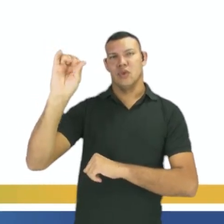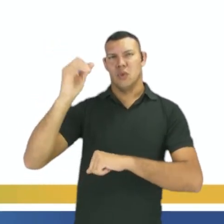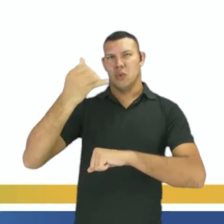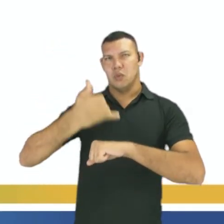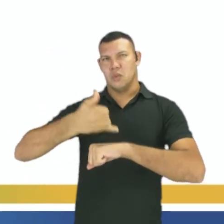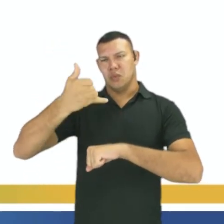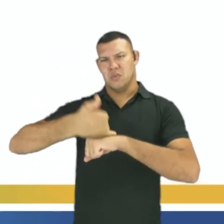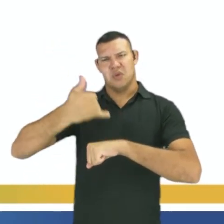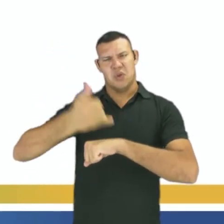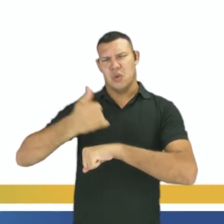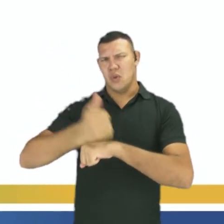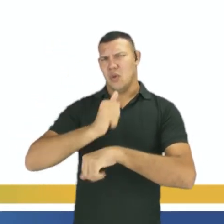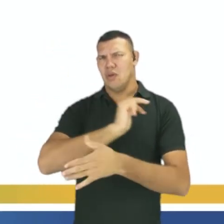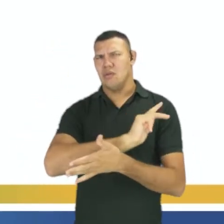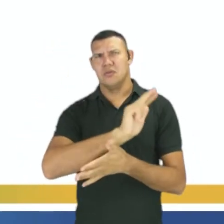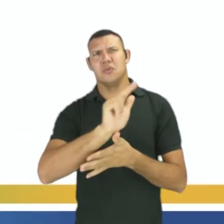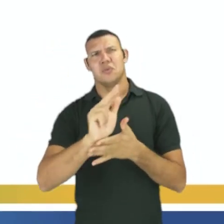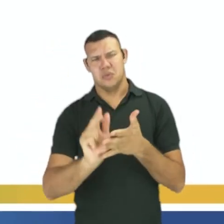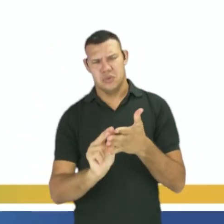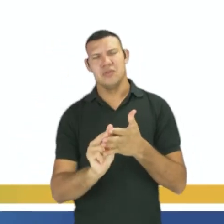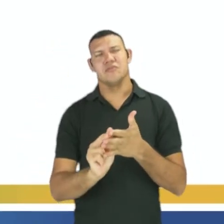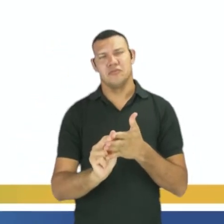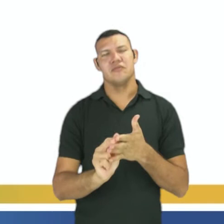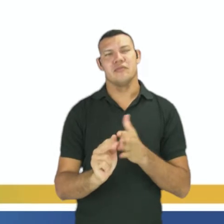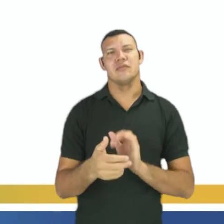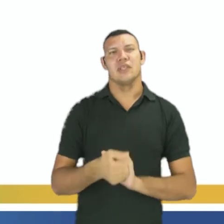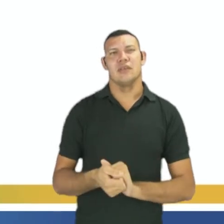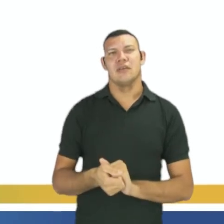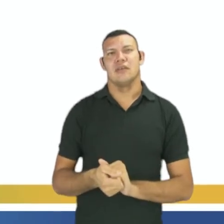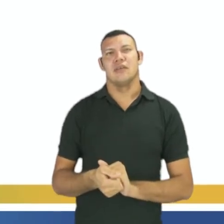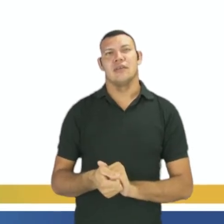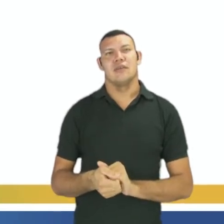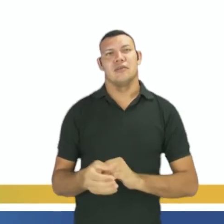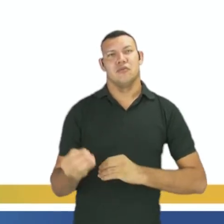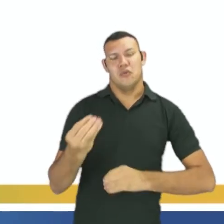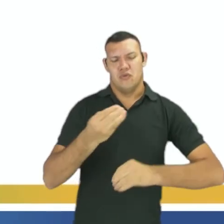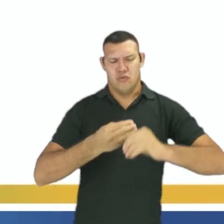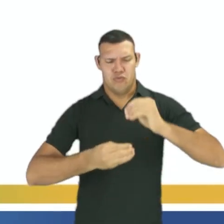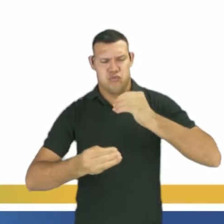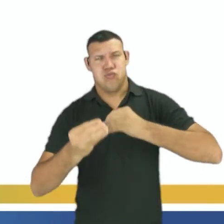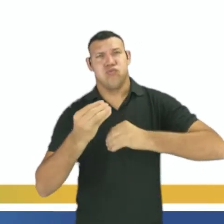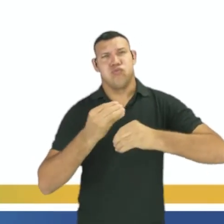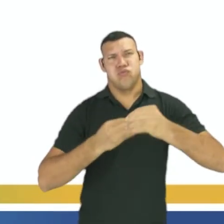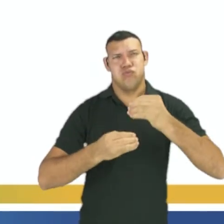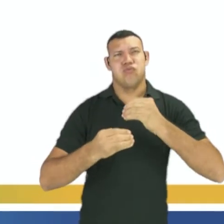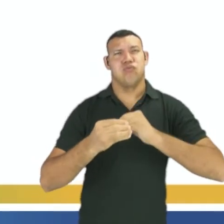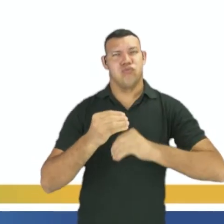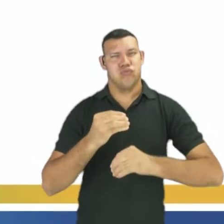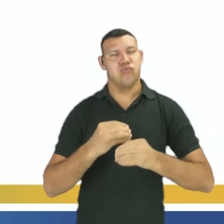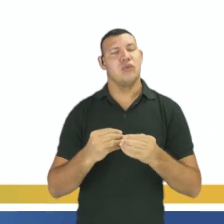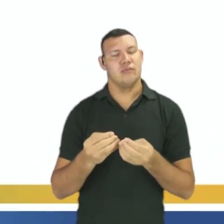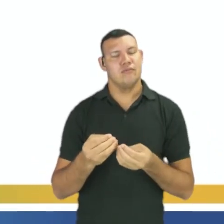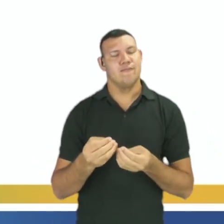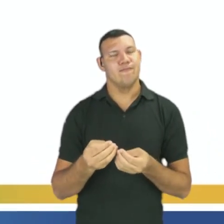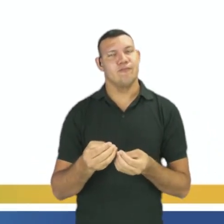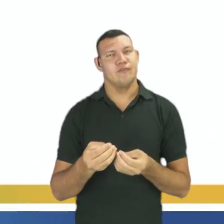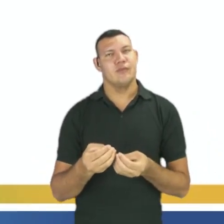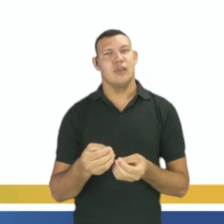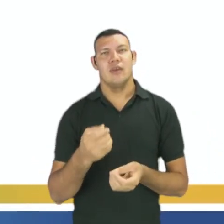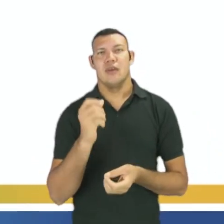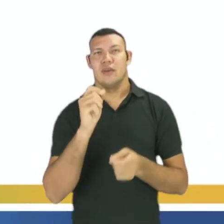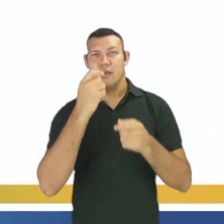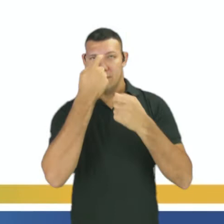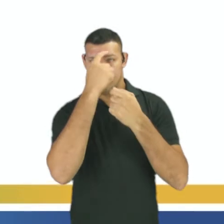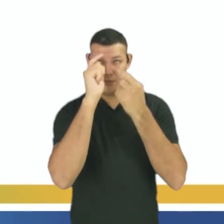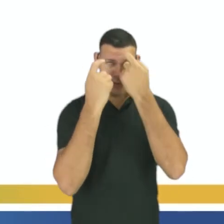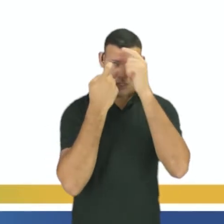ser diversos tipos de metais que pode ser formado. Geralmente, é uma reação de ácido que vai formar esse sal.